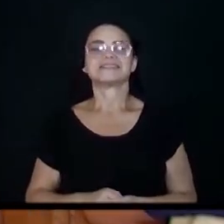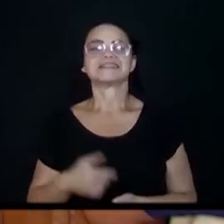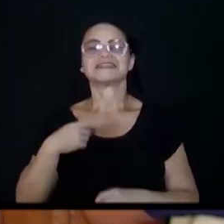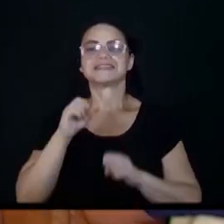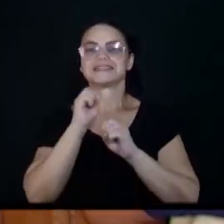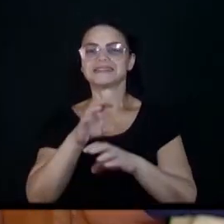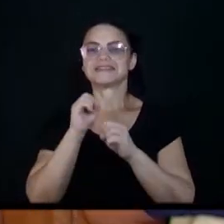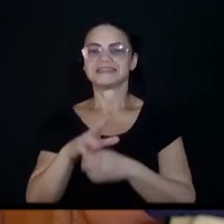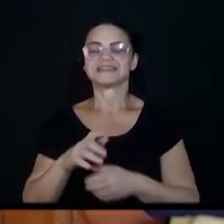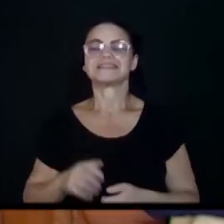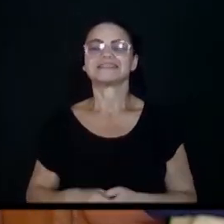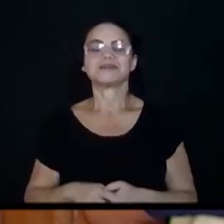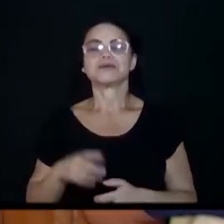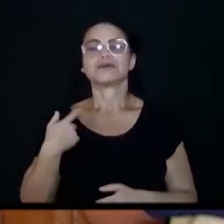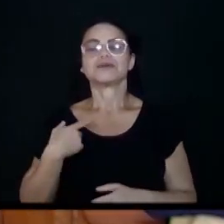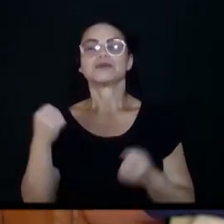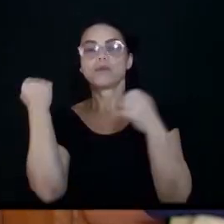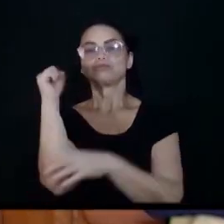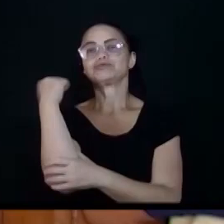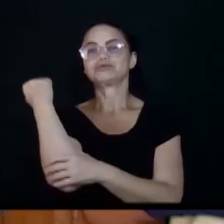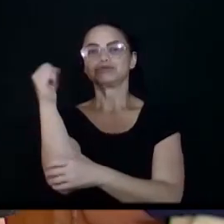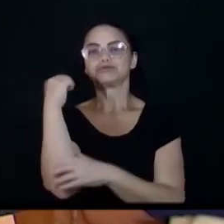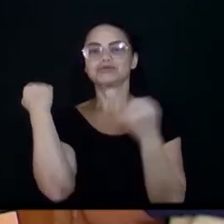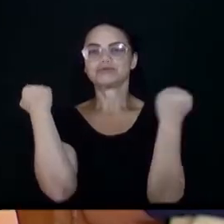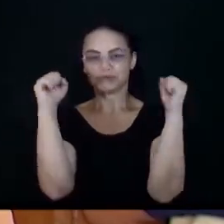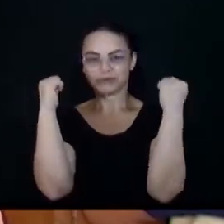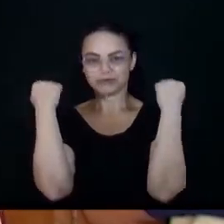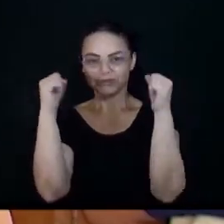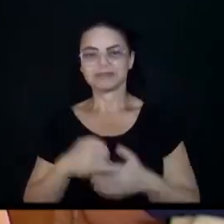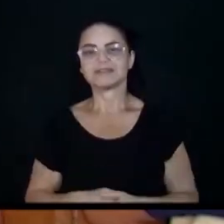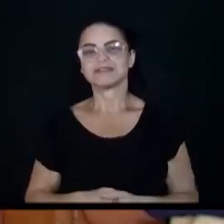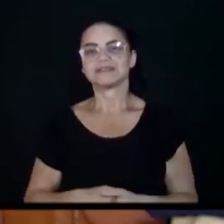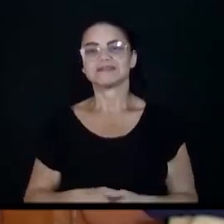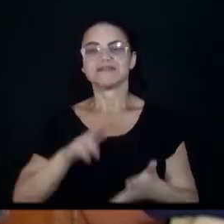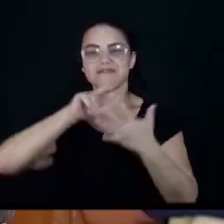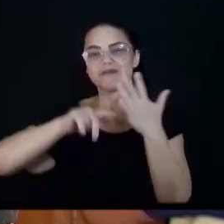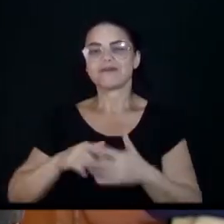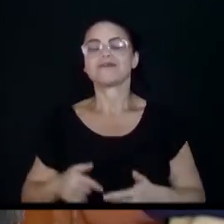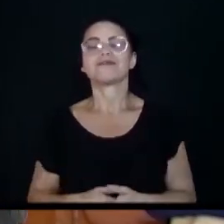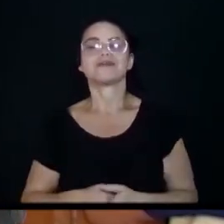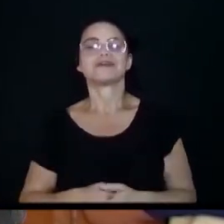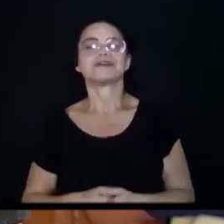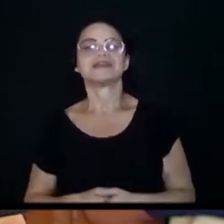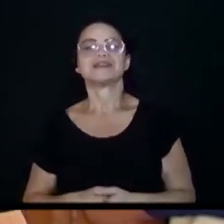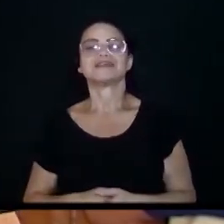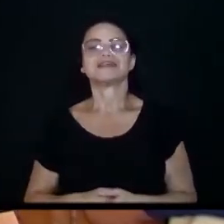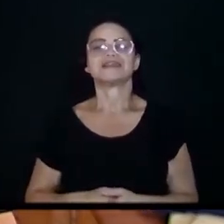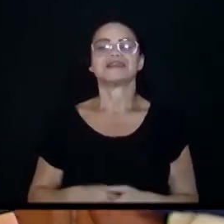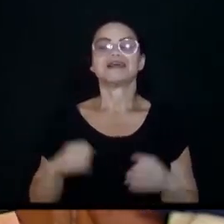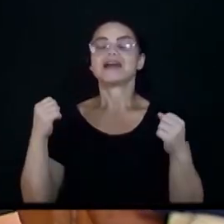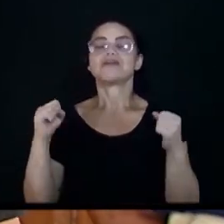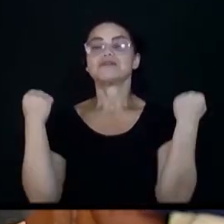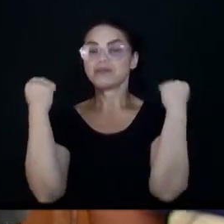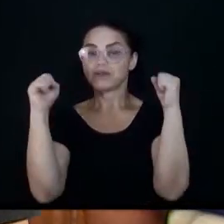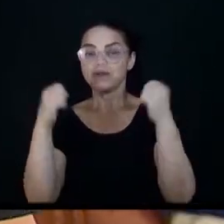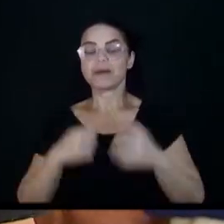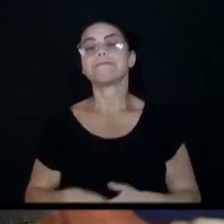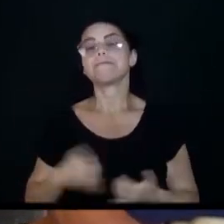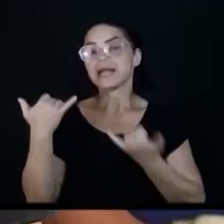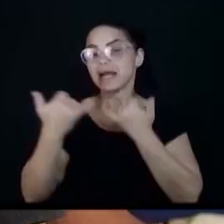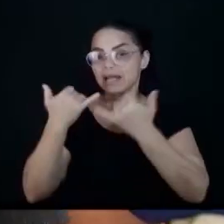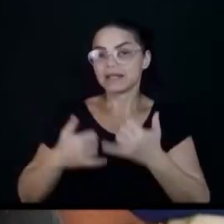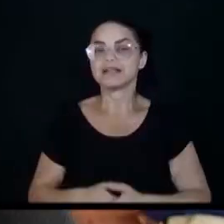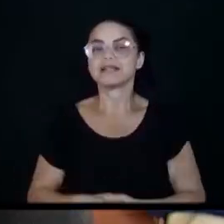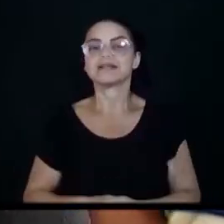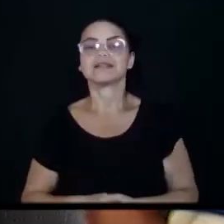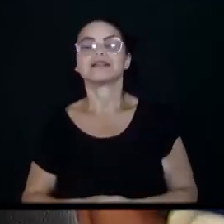O que você aprende aqui? Muitas coisas, né? Tipo, novas brincadeiras, novos jeitos de brincar